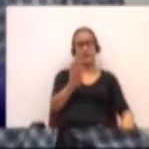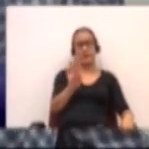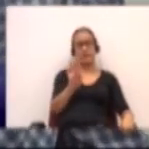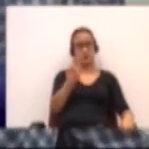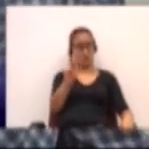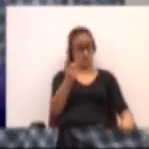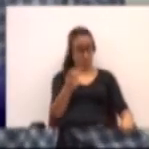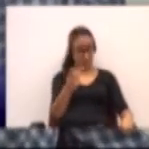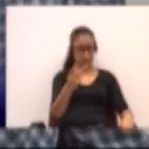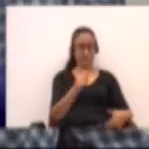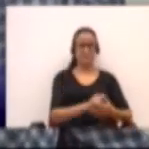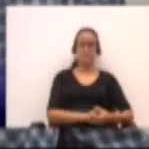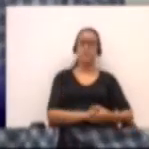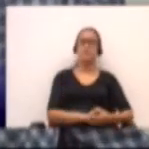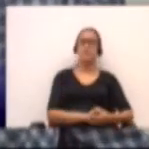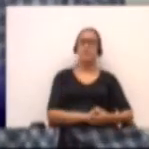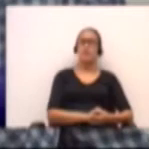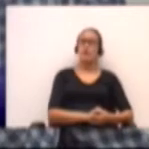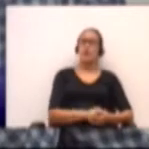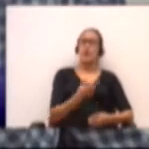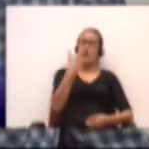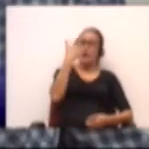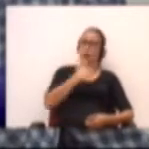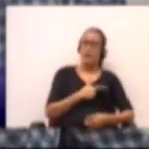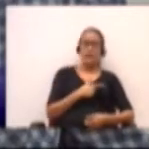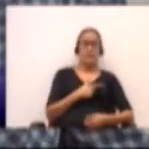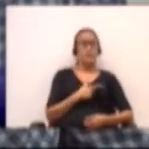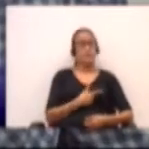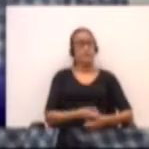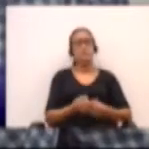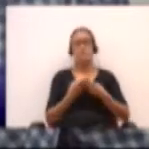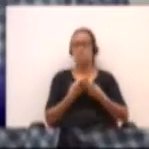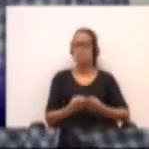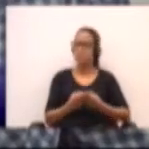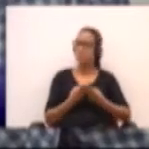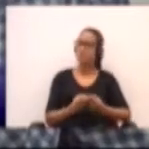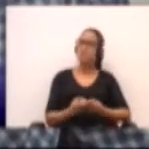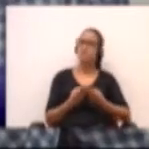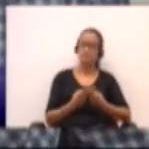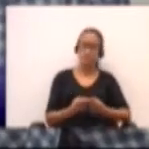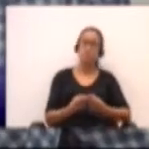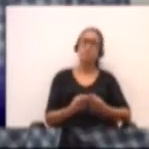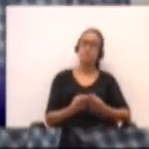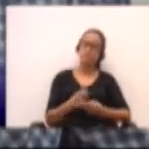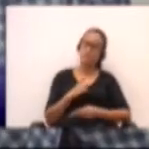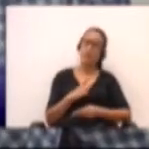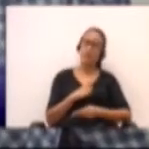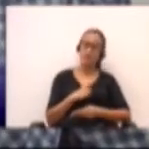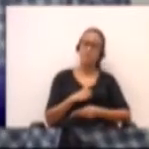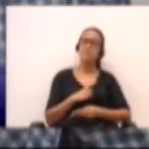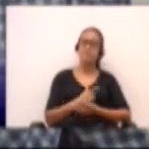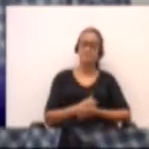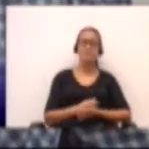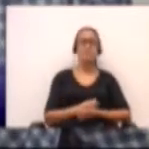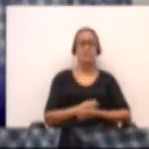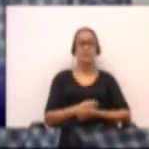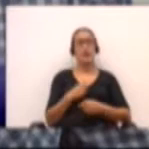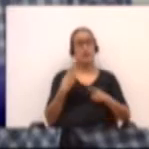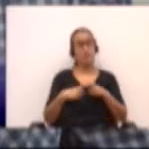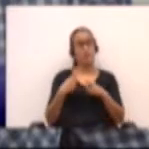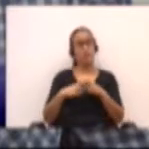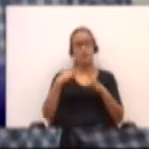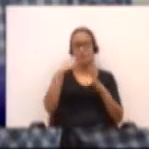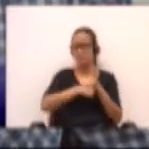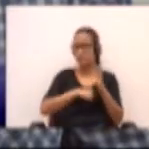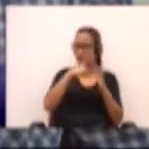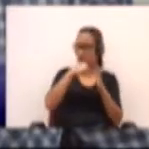já a paciência. Eu, pelo contrário, a minha paciência agora que inicia. Eu acho que não há luta, sabe, sem